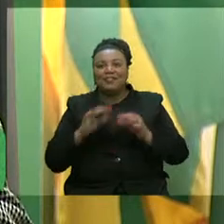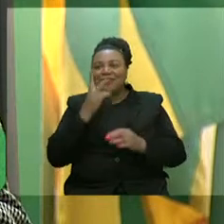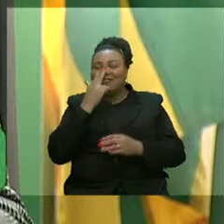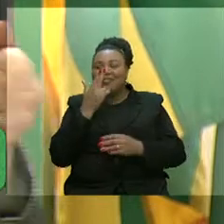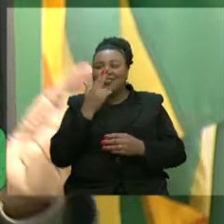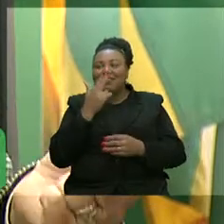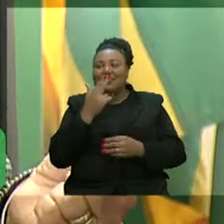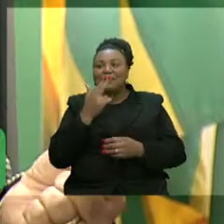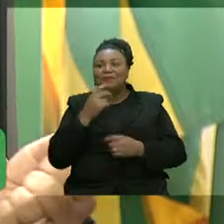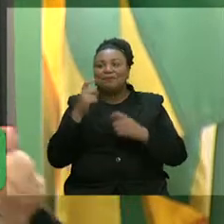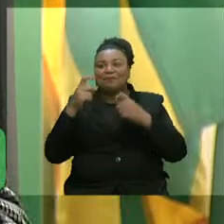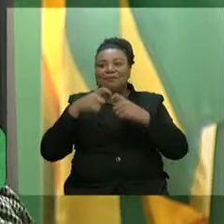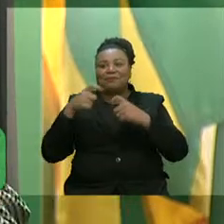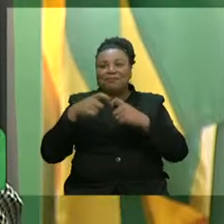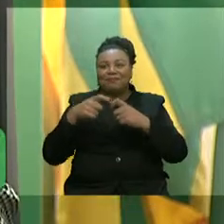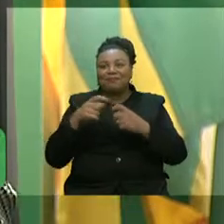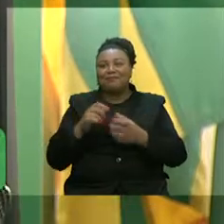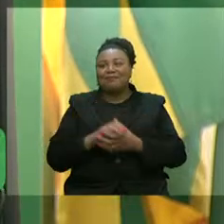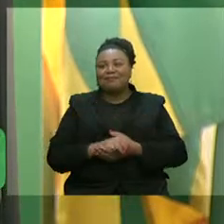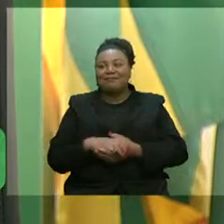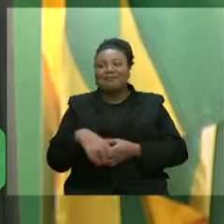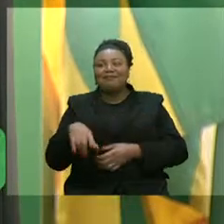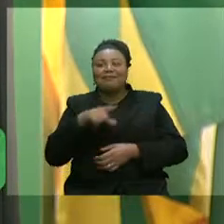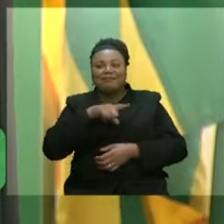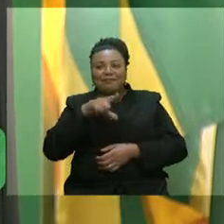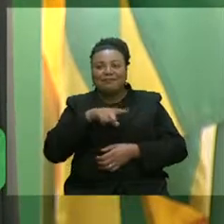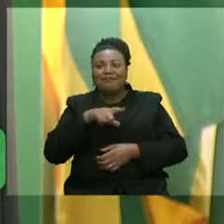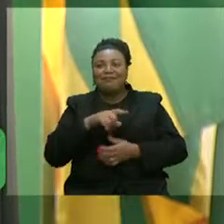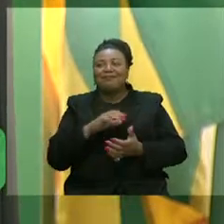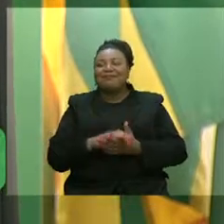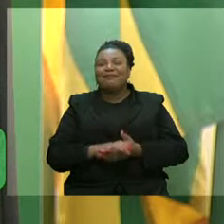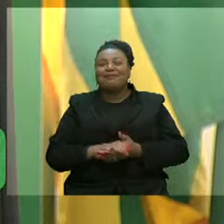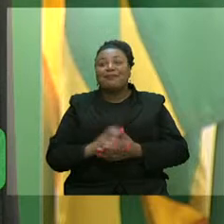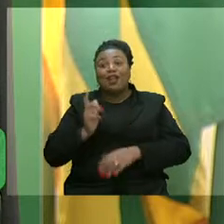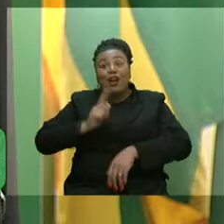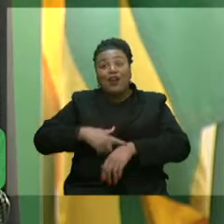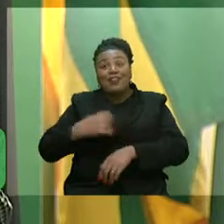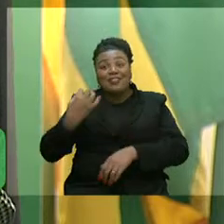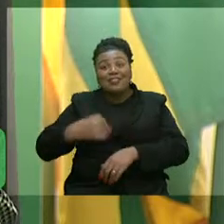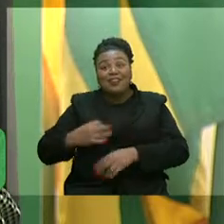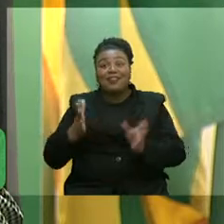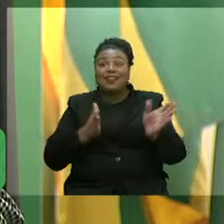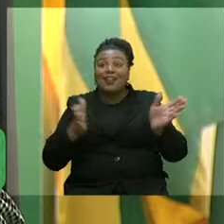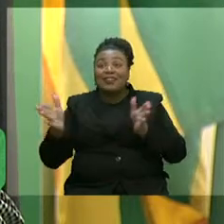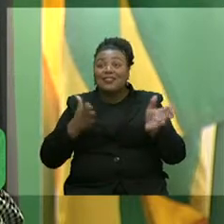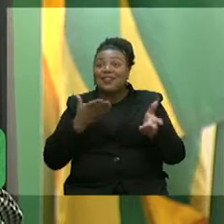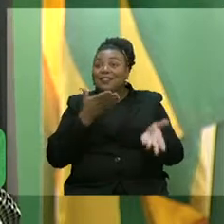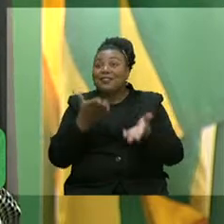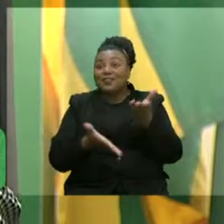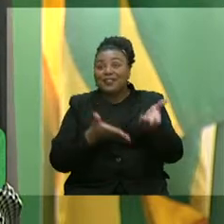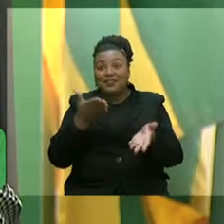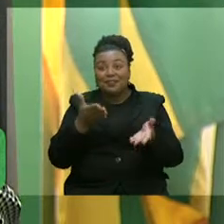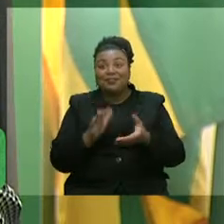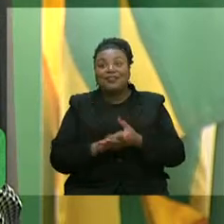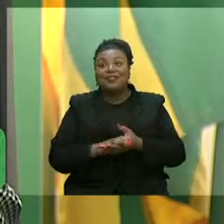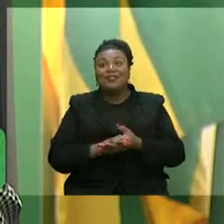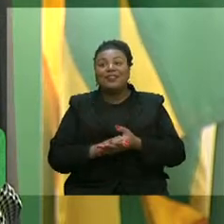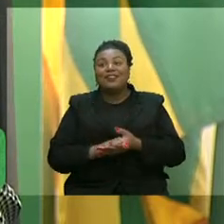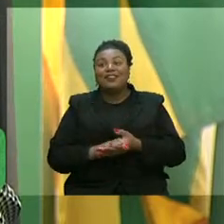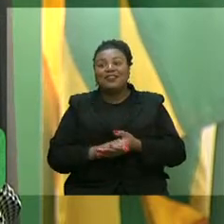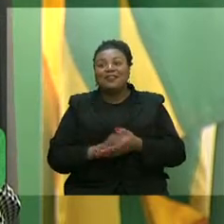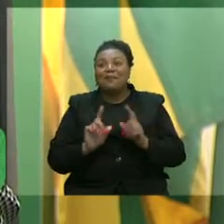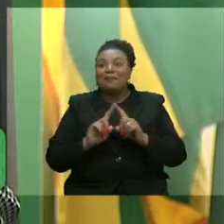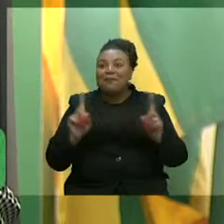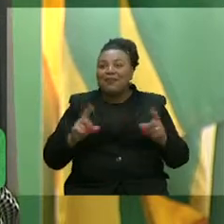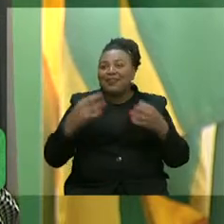quadros clínicos que poderiam, no tempo, na hora certa, ter tido acesso ao atendimento eletivo,